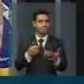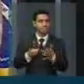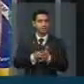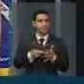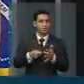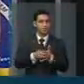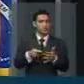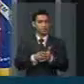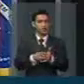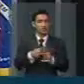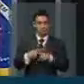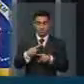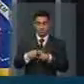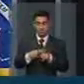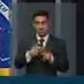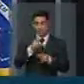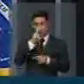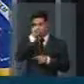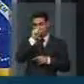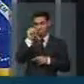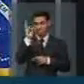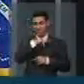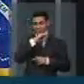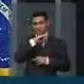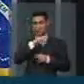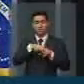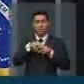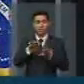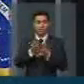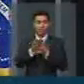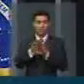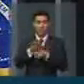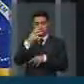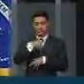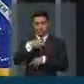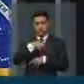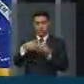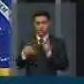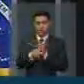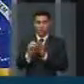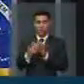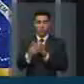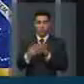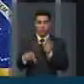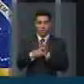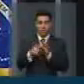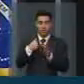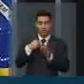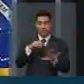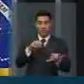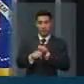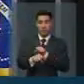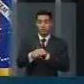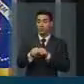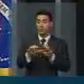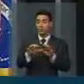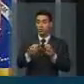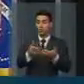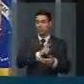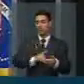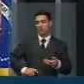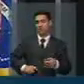pressionado pela força, o mau humor, o temperamento, o gênio ou a própria formação de um governo que tem,